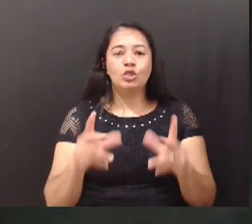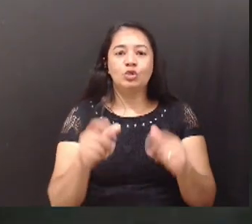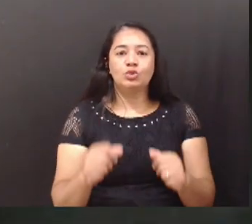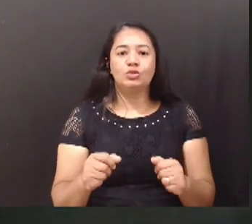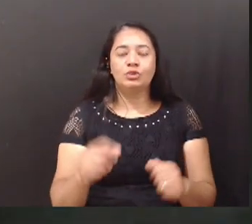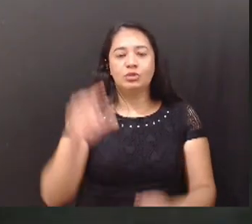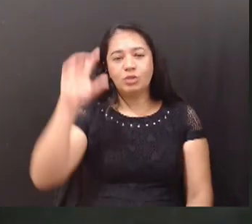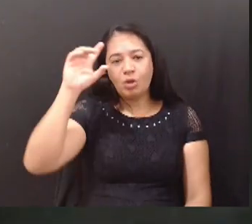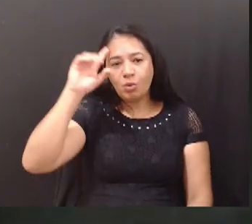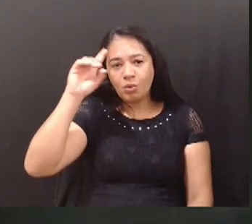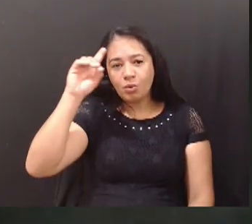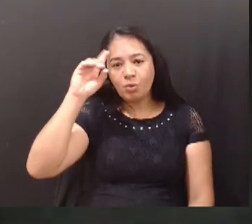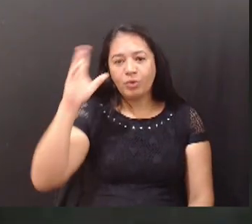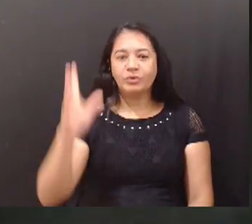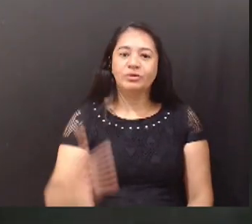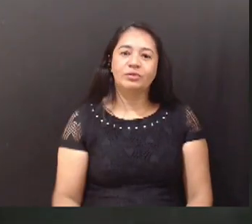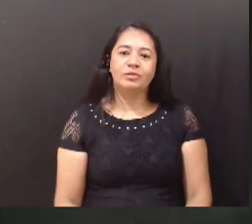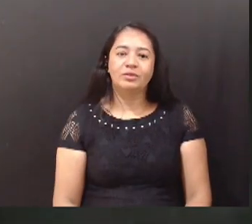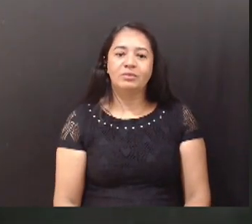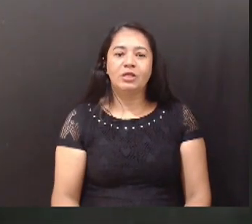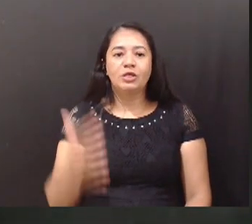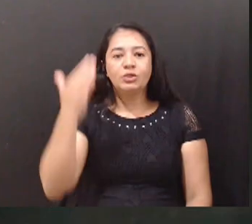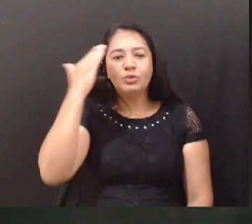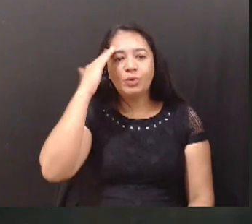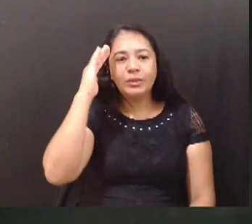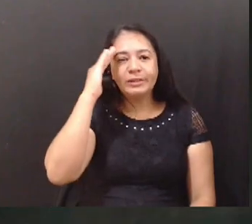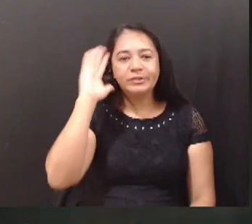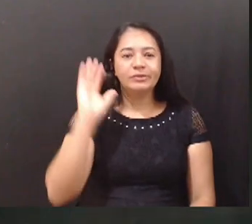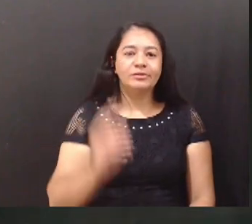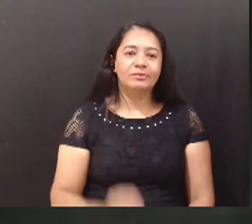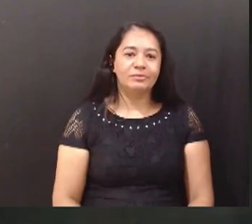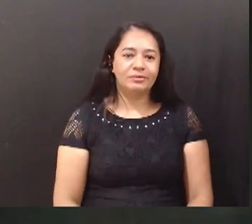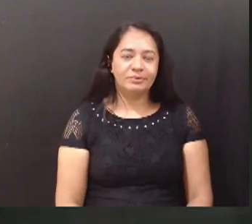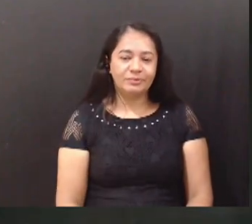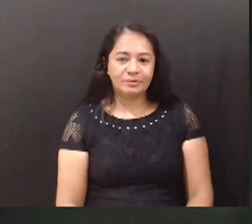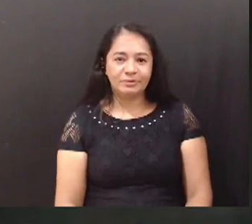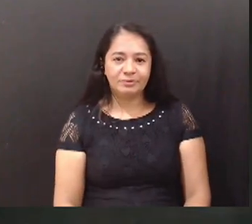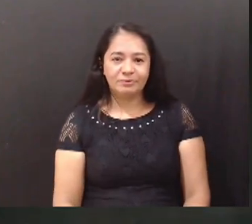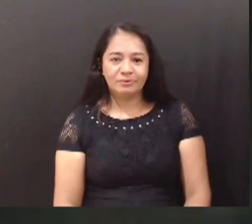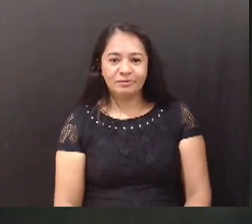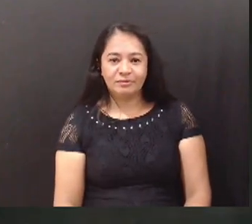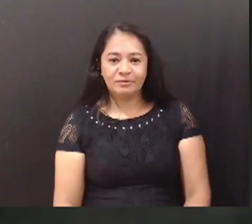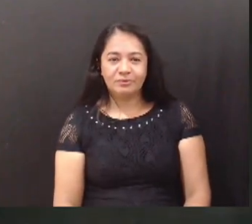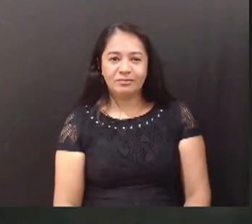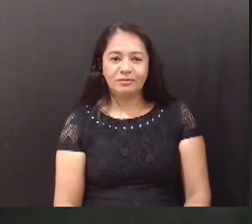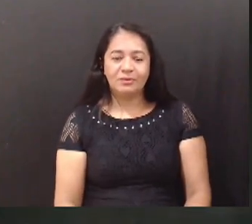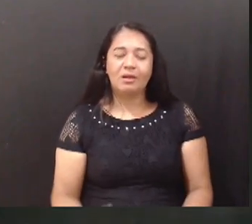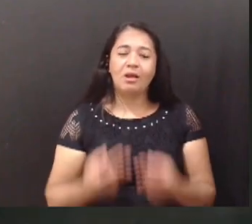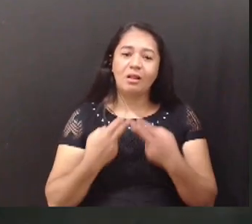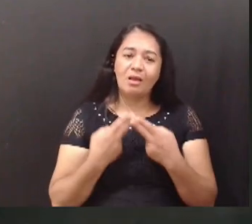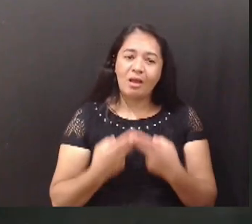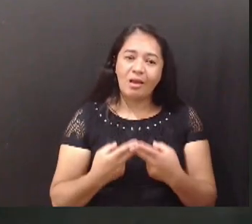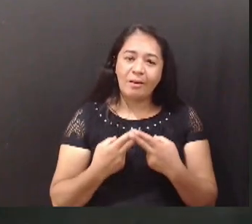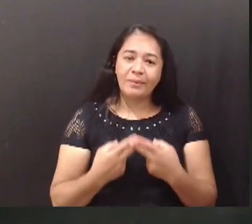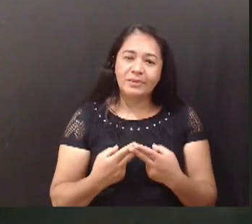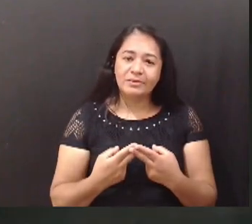dia, o entendimento, a paciência,